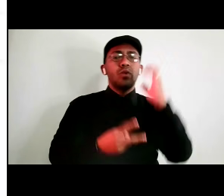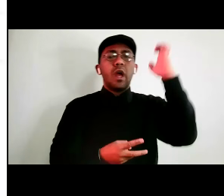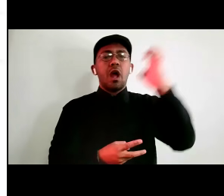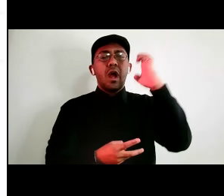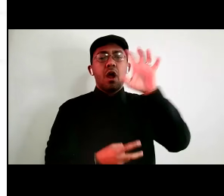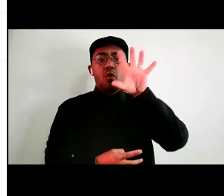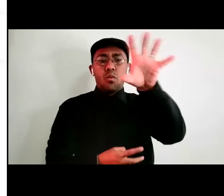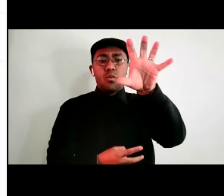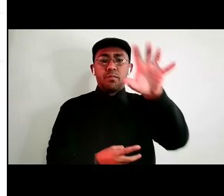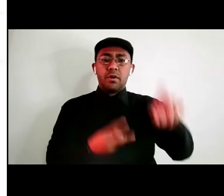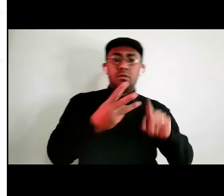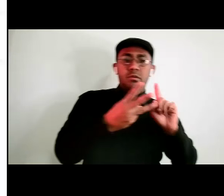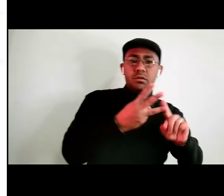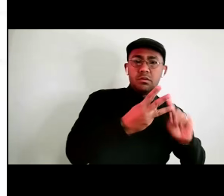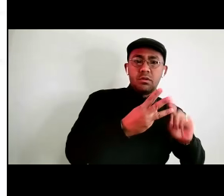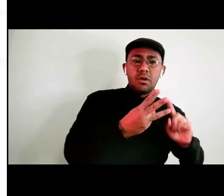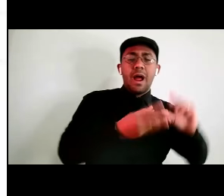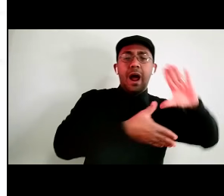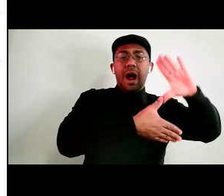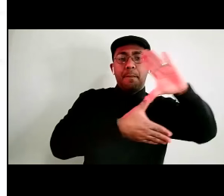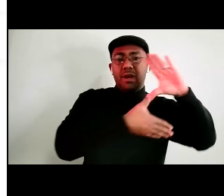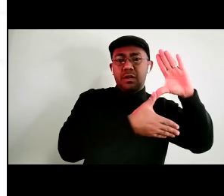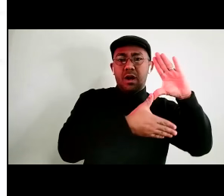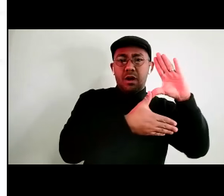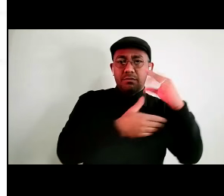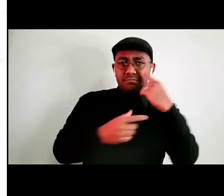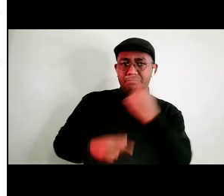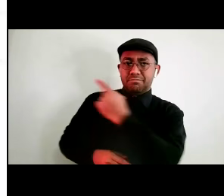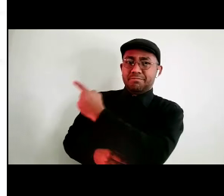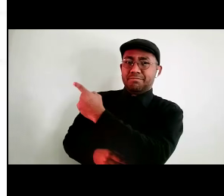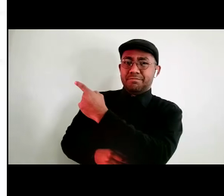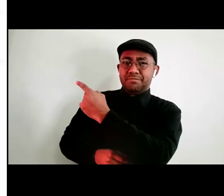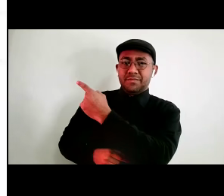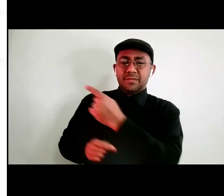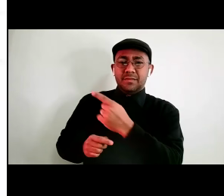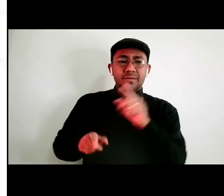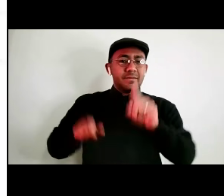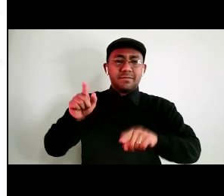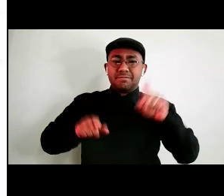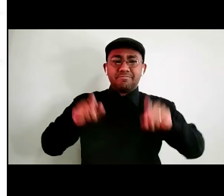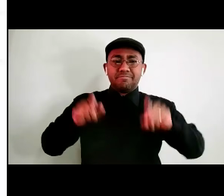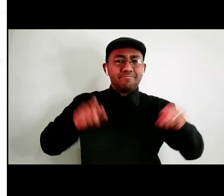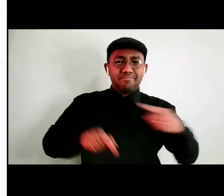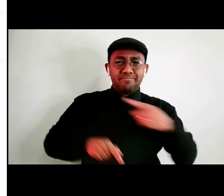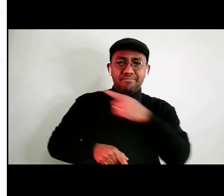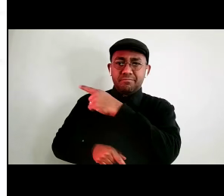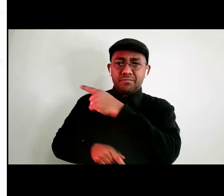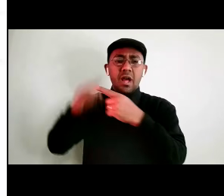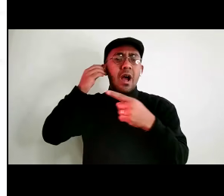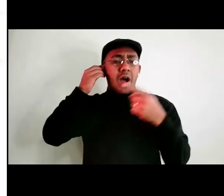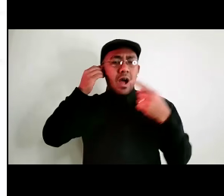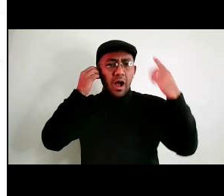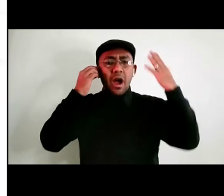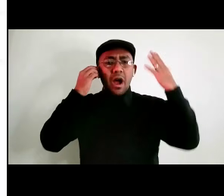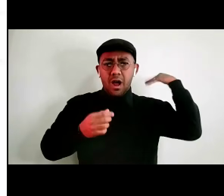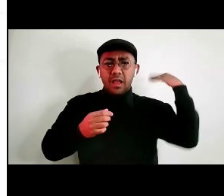casos, a proporção se distribuía praticamente de maneira